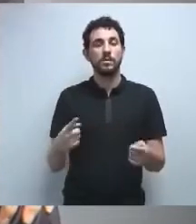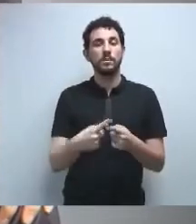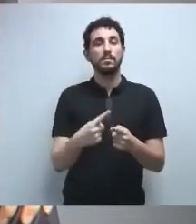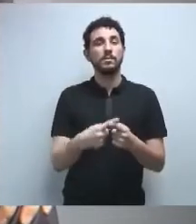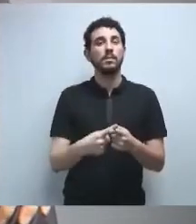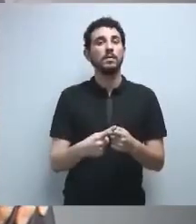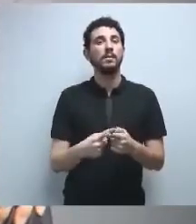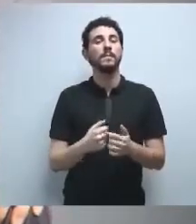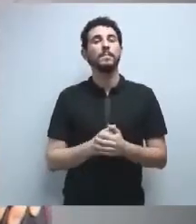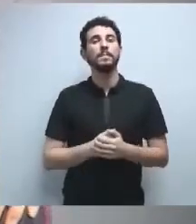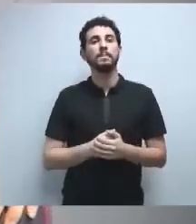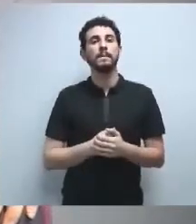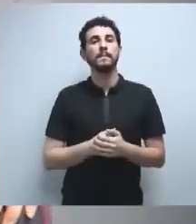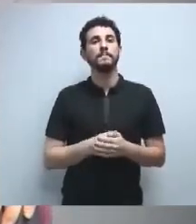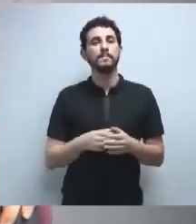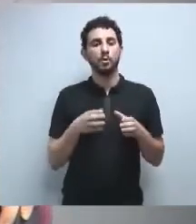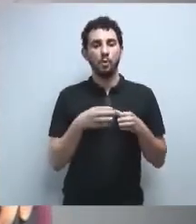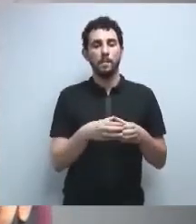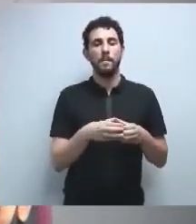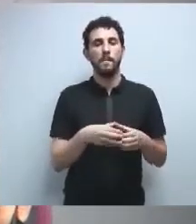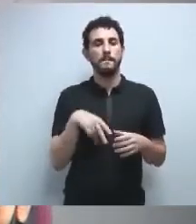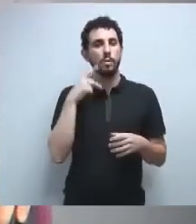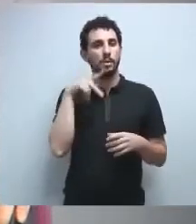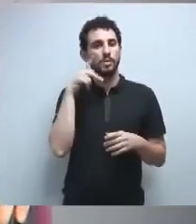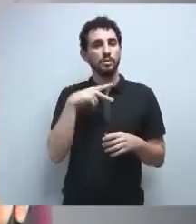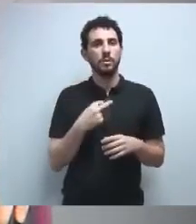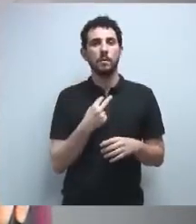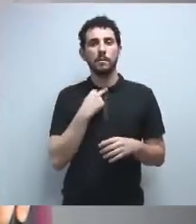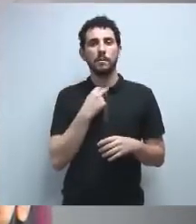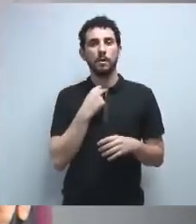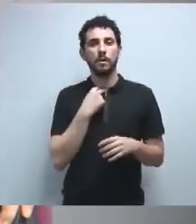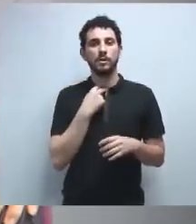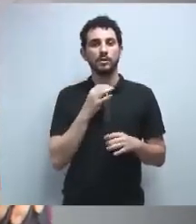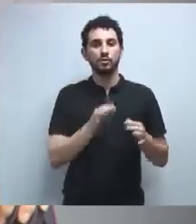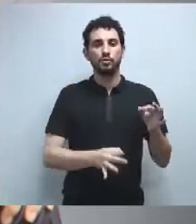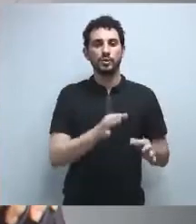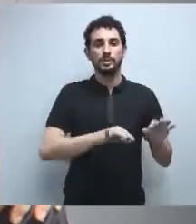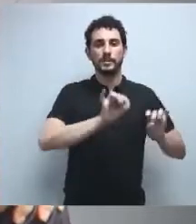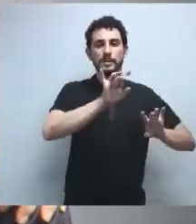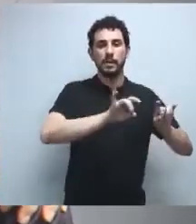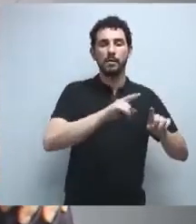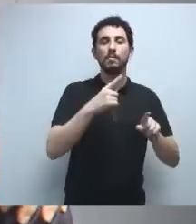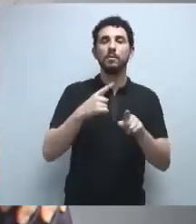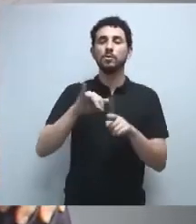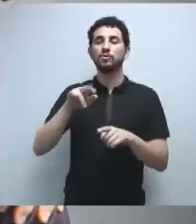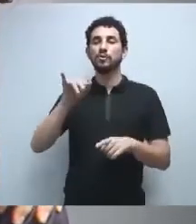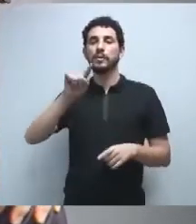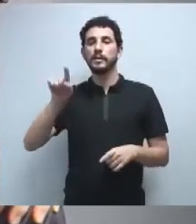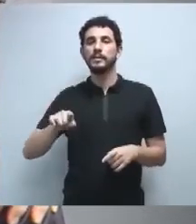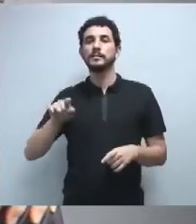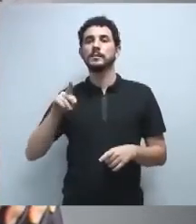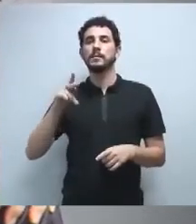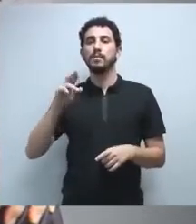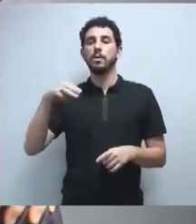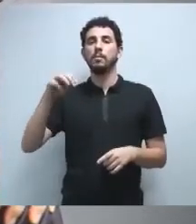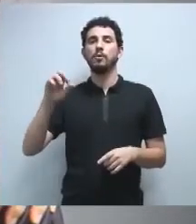que a classe política não pode ter foro privilegiado e um juiz e um promotor pode